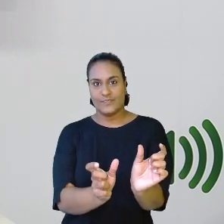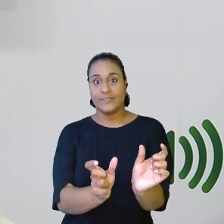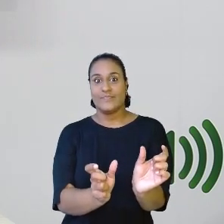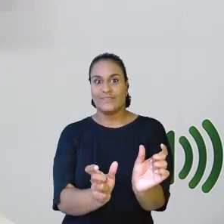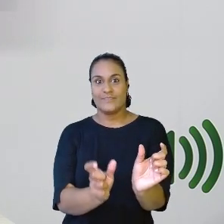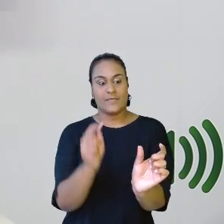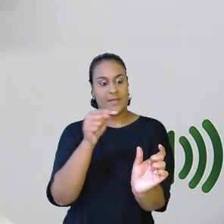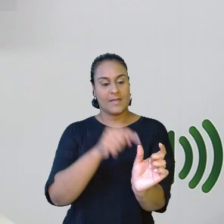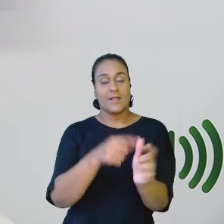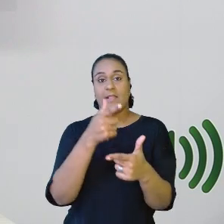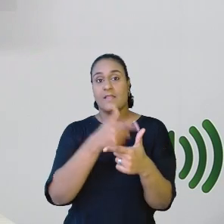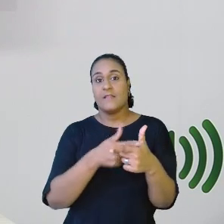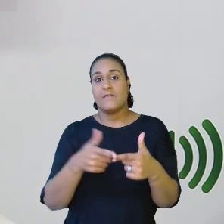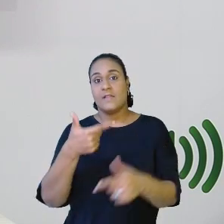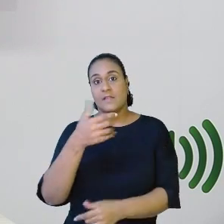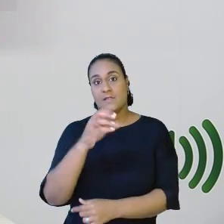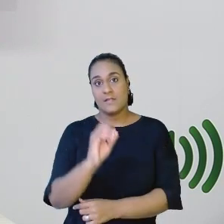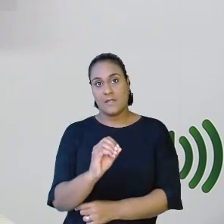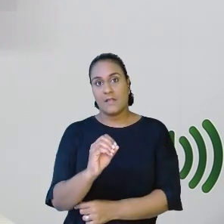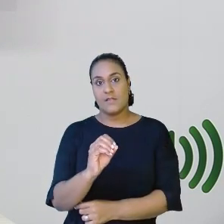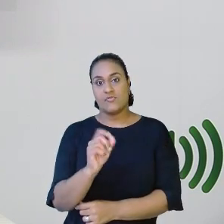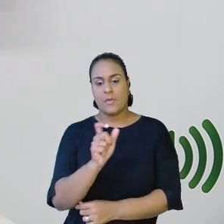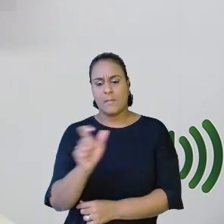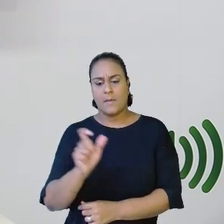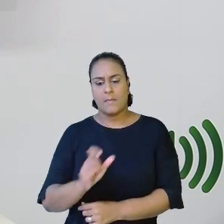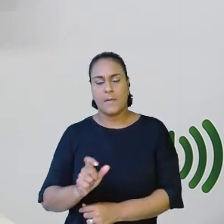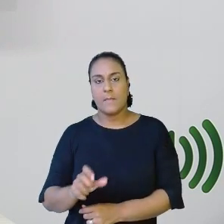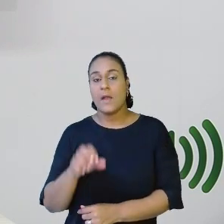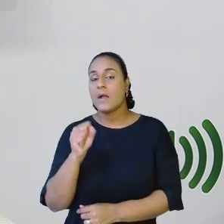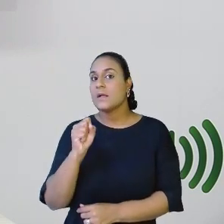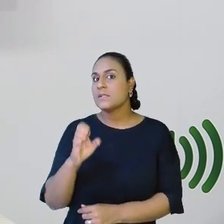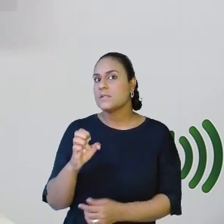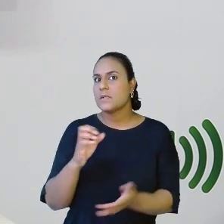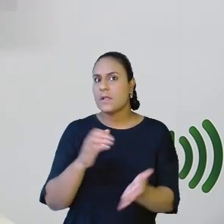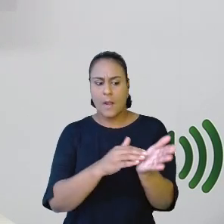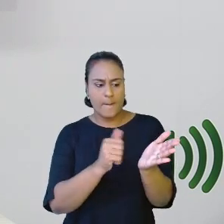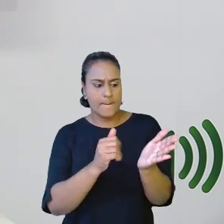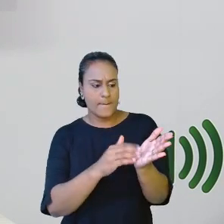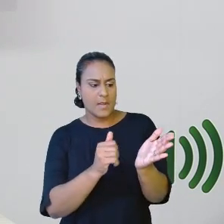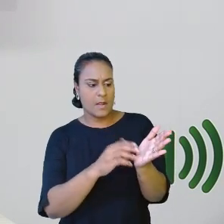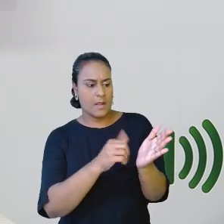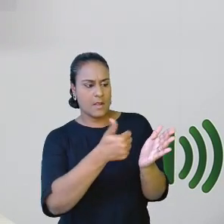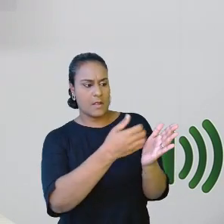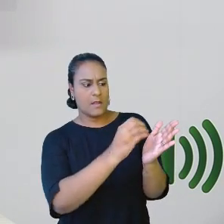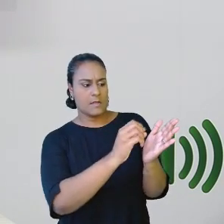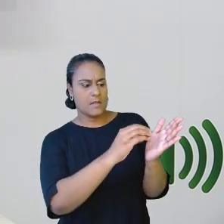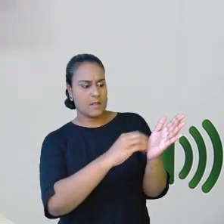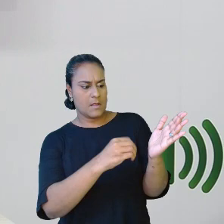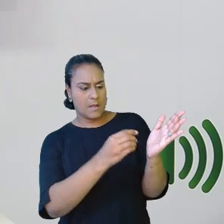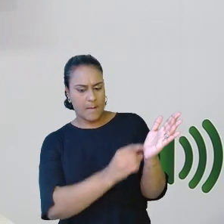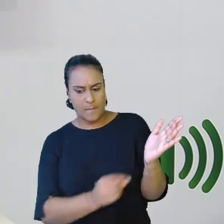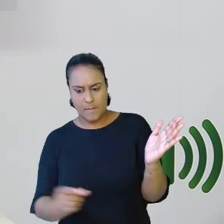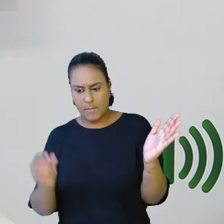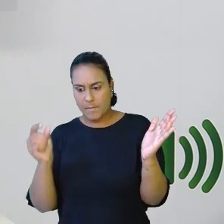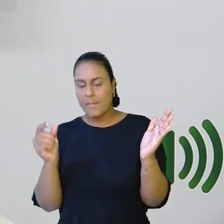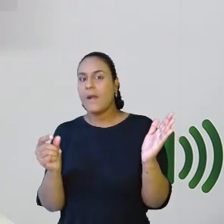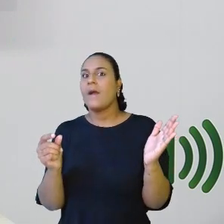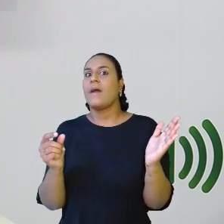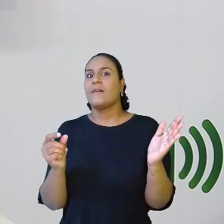dividido em 10 partes, e se eu pegar uma daquelas partes de 10, eu vou ter a parte